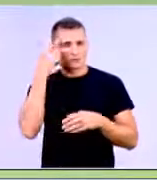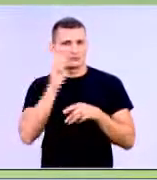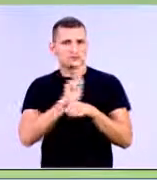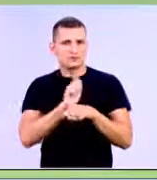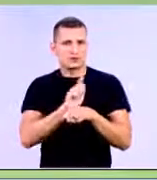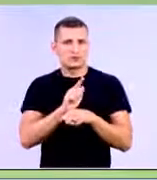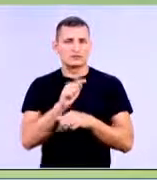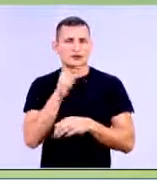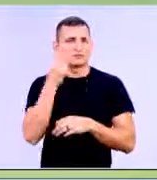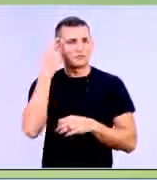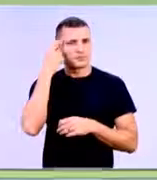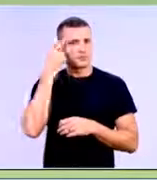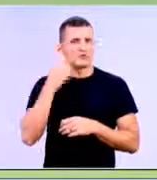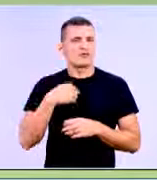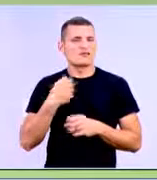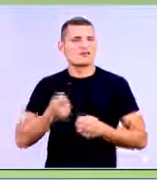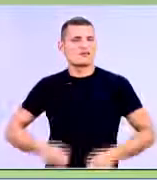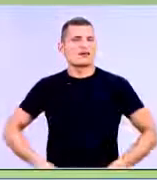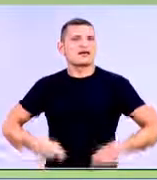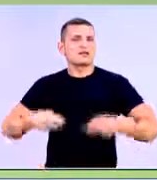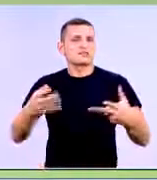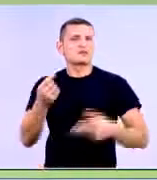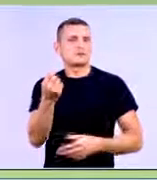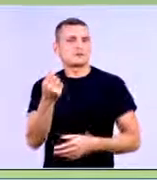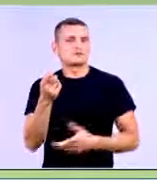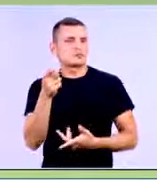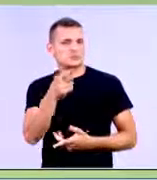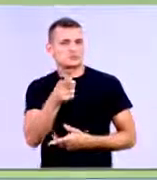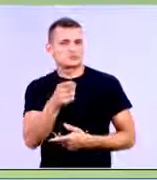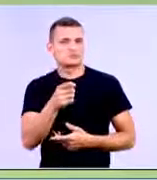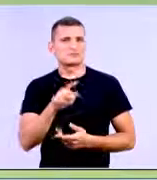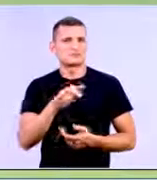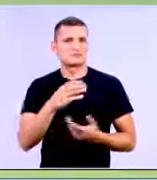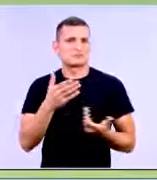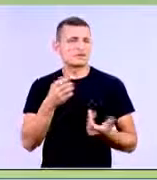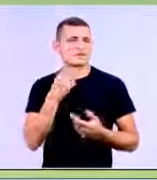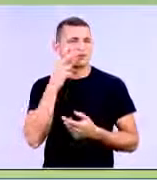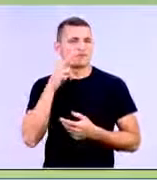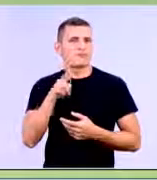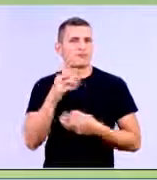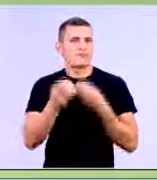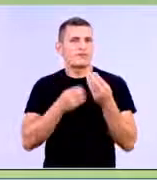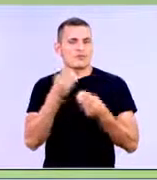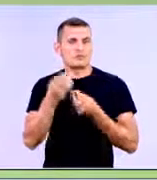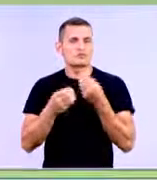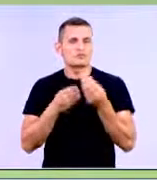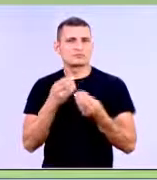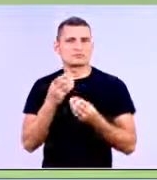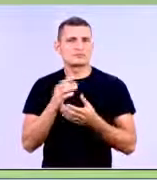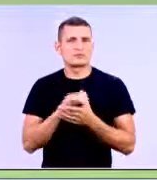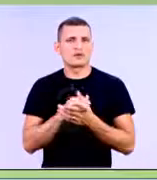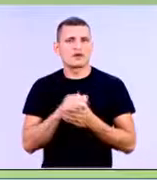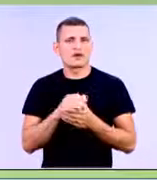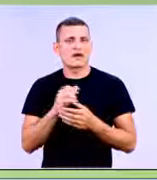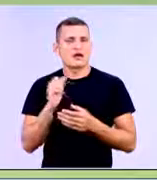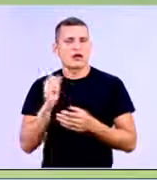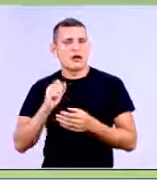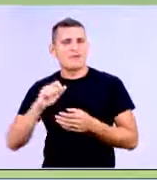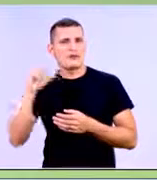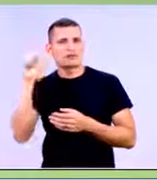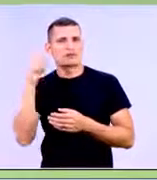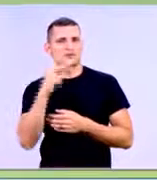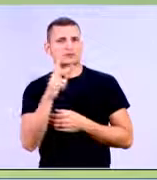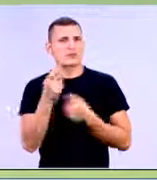assim, vou gastar dinheiro com isso, não é? Eles não veem isso como uma forma de aumentar a